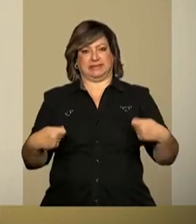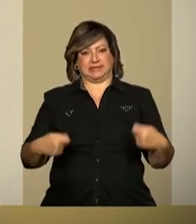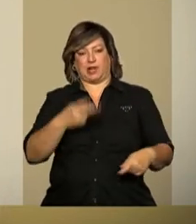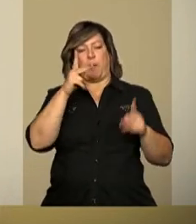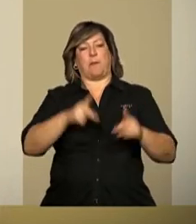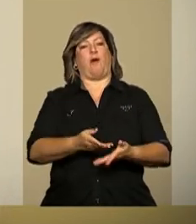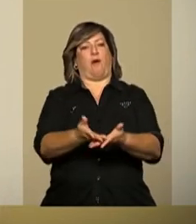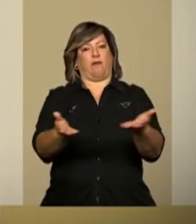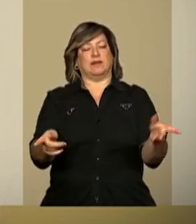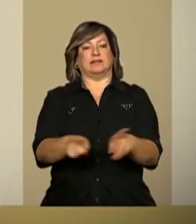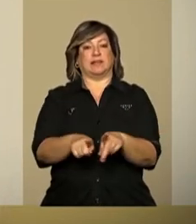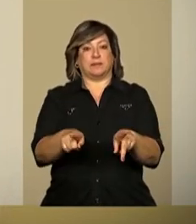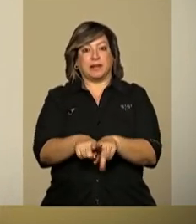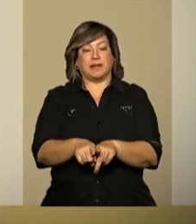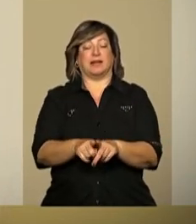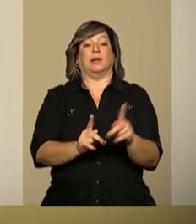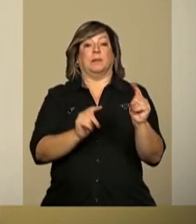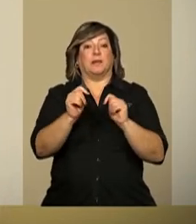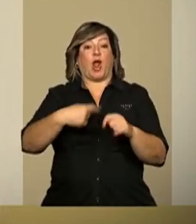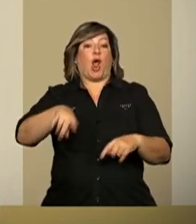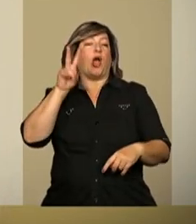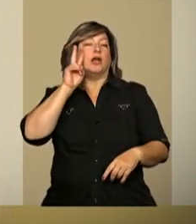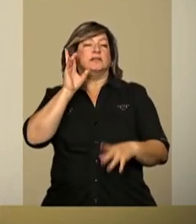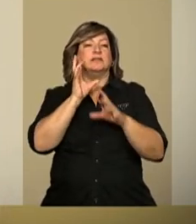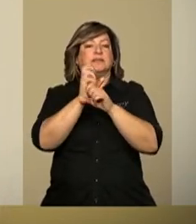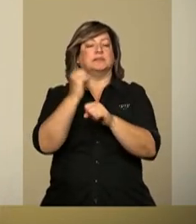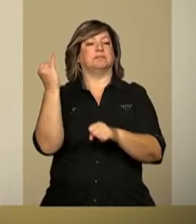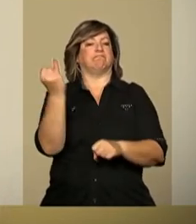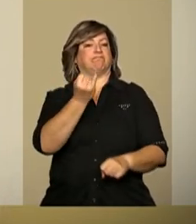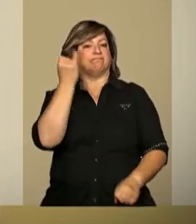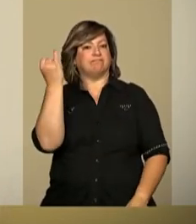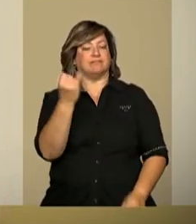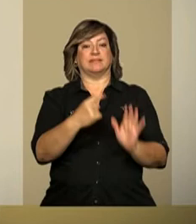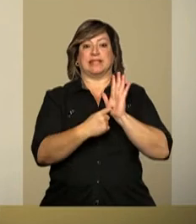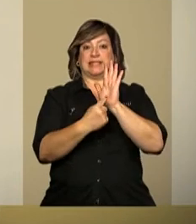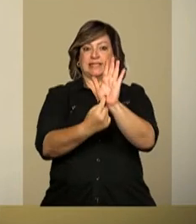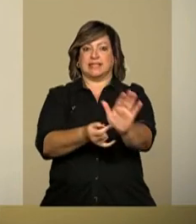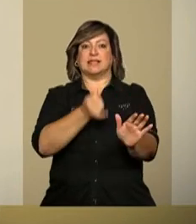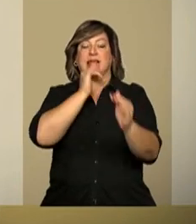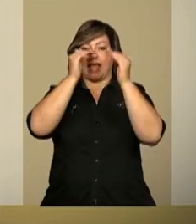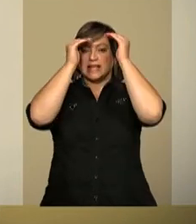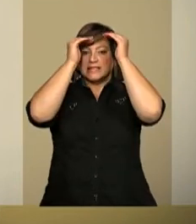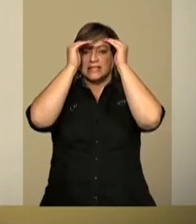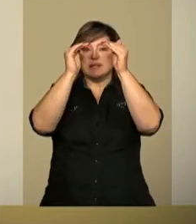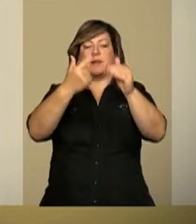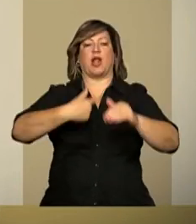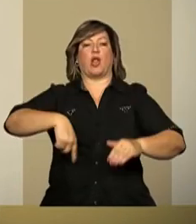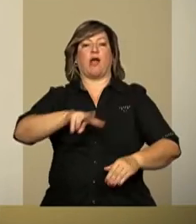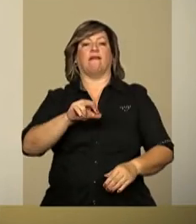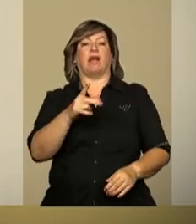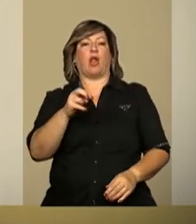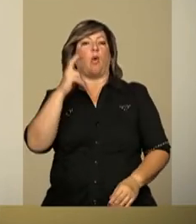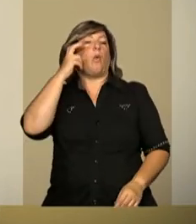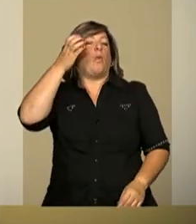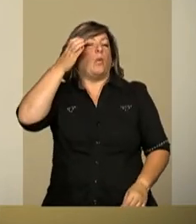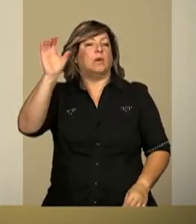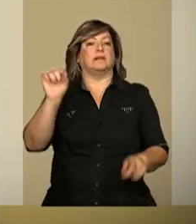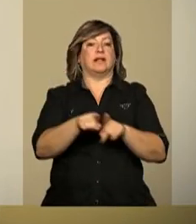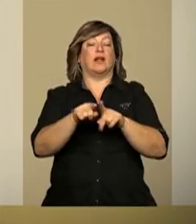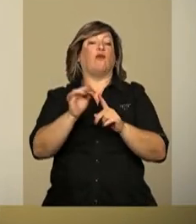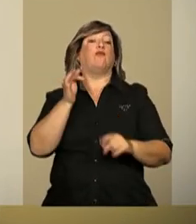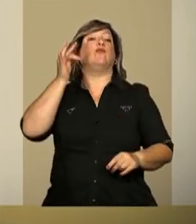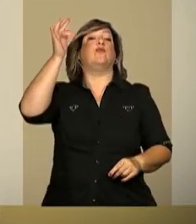assim a lei de preservar a nossa história damos um importante exemplo de respeito aos nossos valores culturais para as